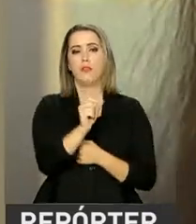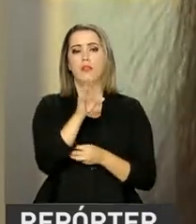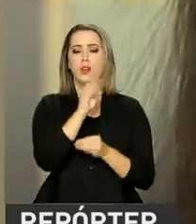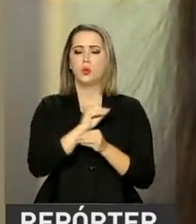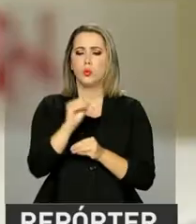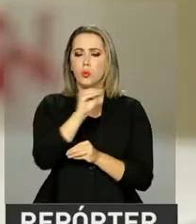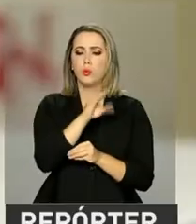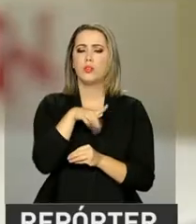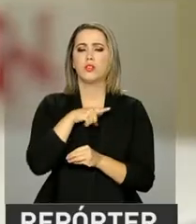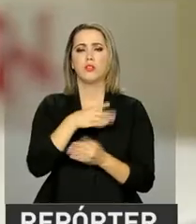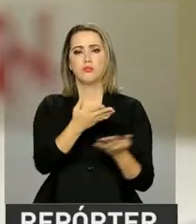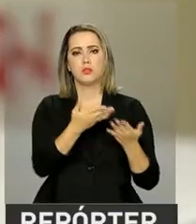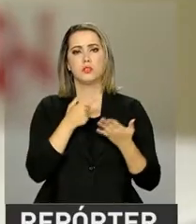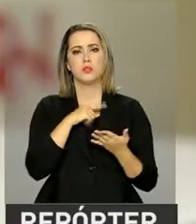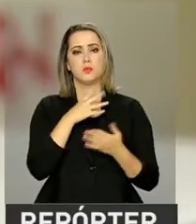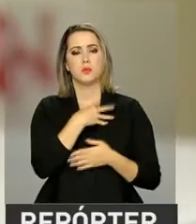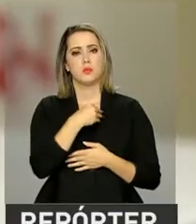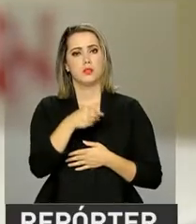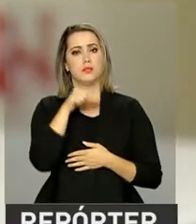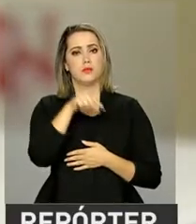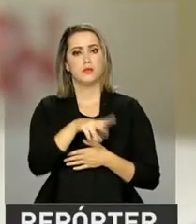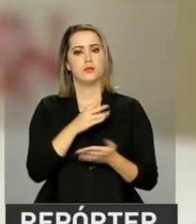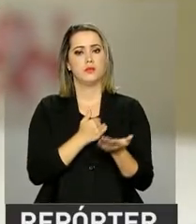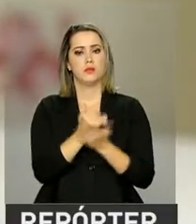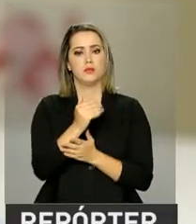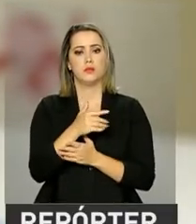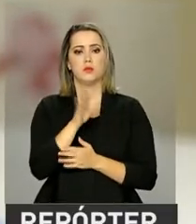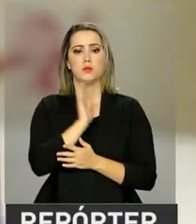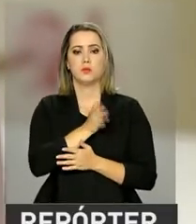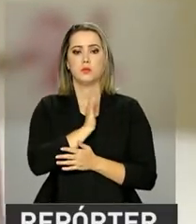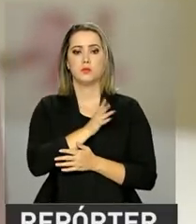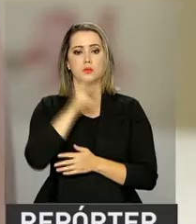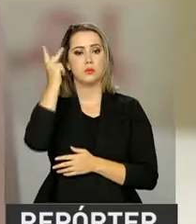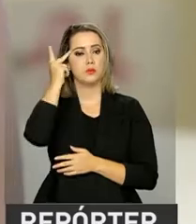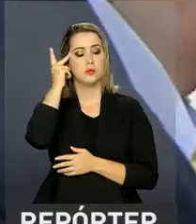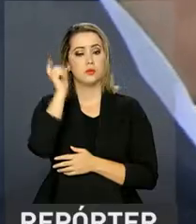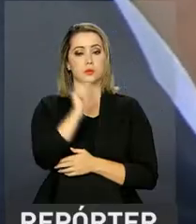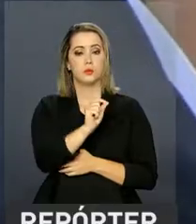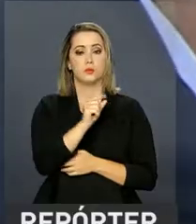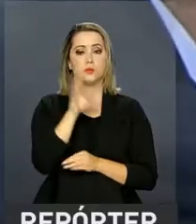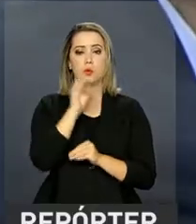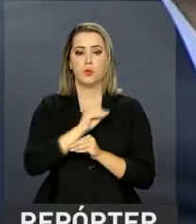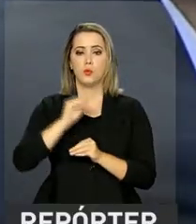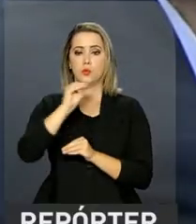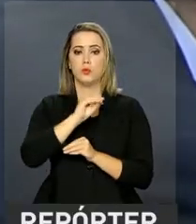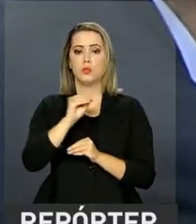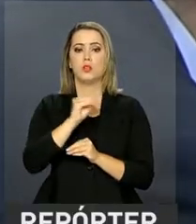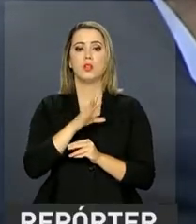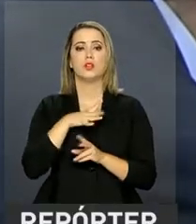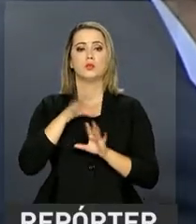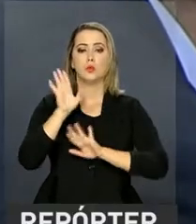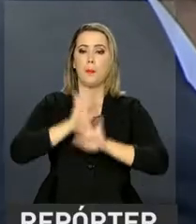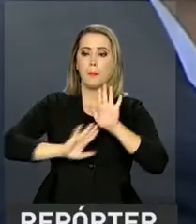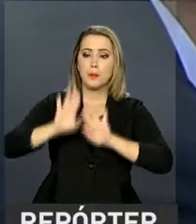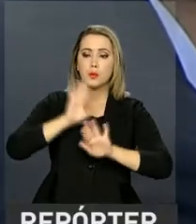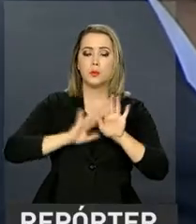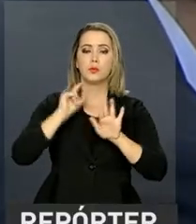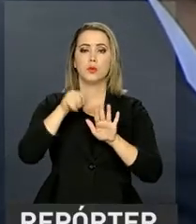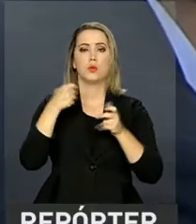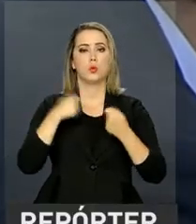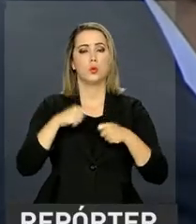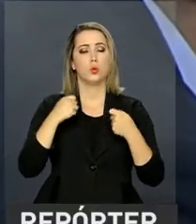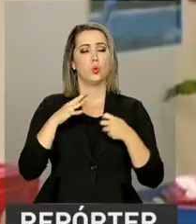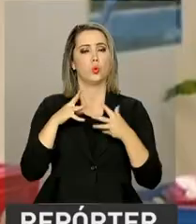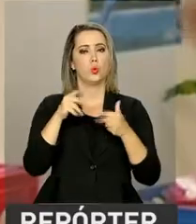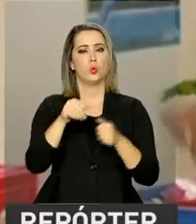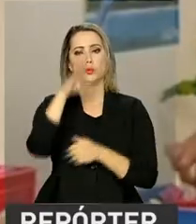atendimento recebido pela filha desde o nascimento no Hospital do Coração em São Paulo. Um tratamento de alta complexidade feito todo